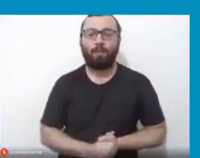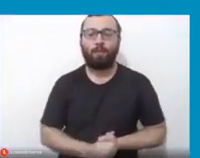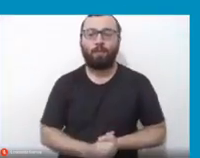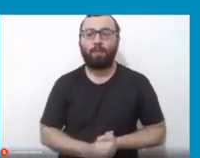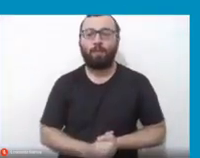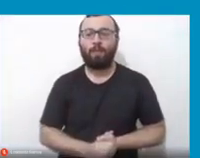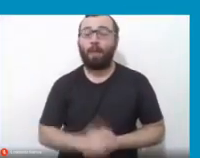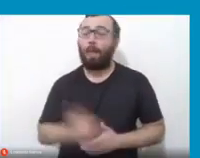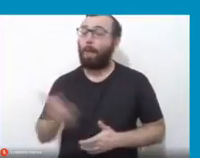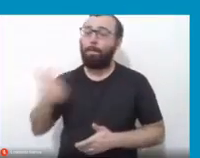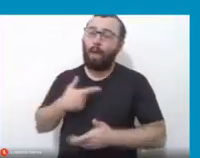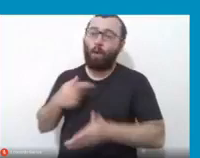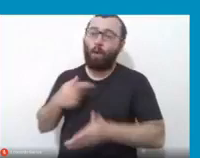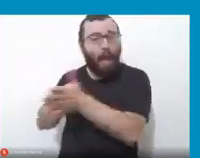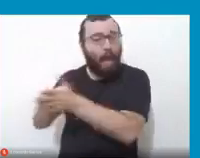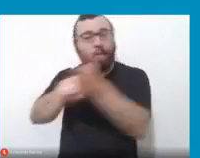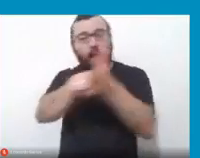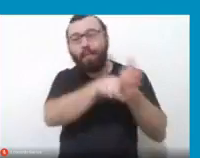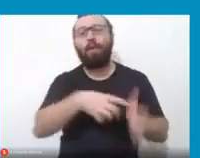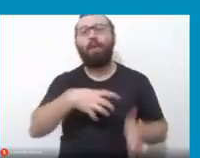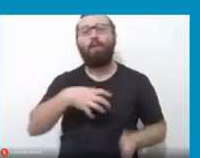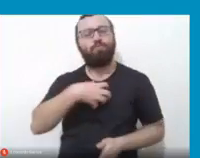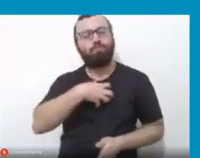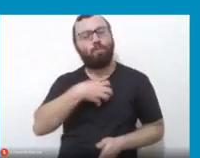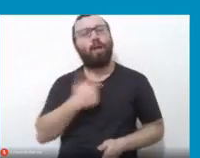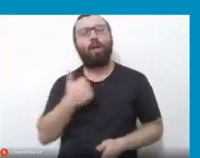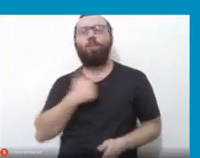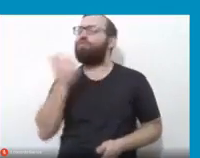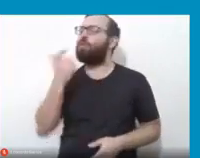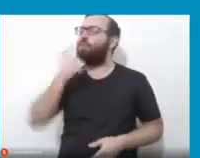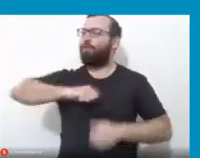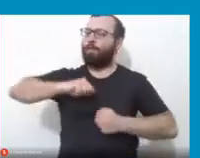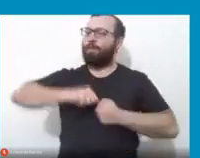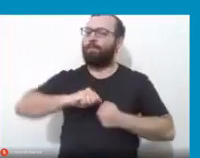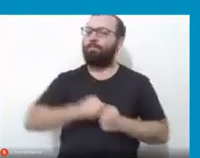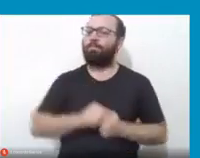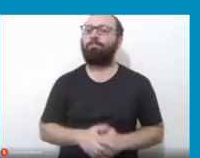com as minhas análises aí da forma que eu consigo fazer, entende?